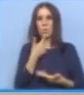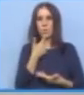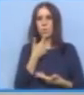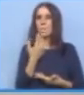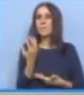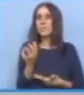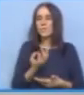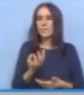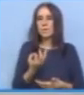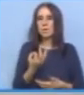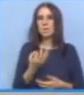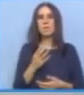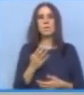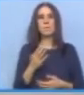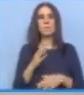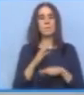mas sim